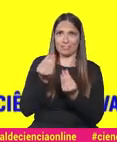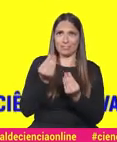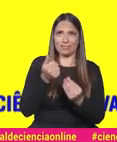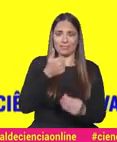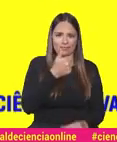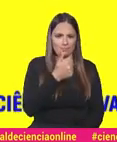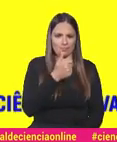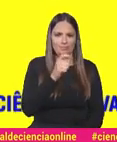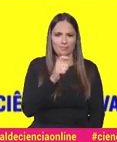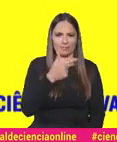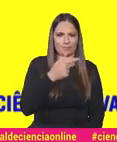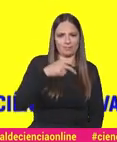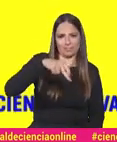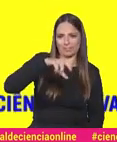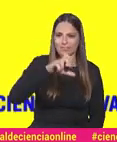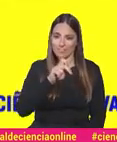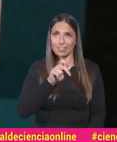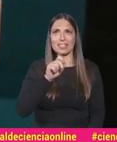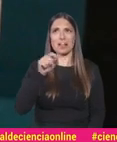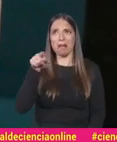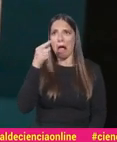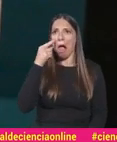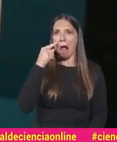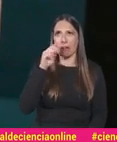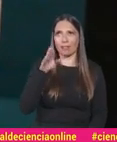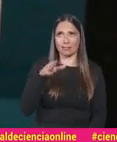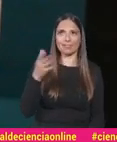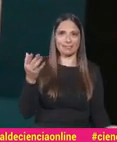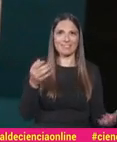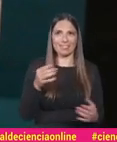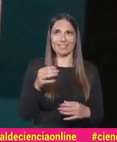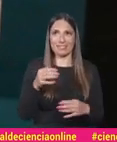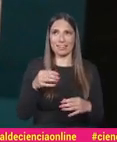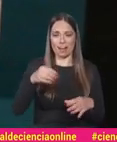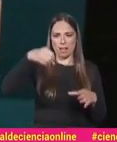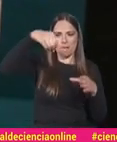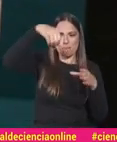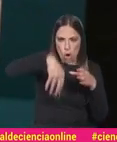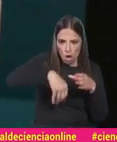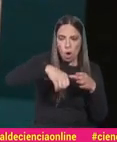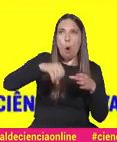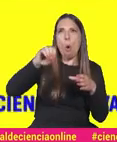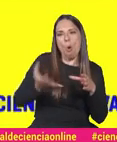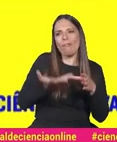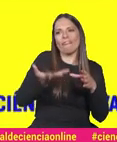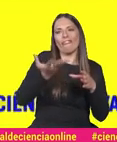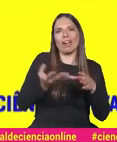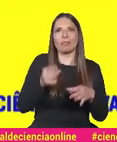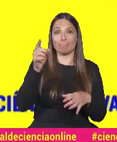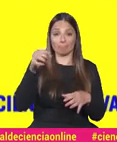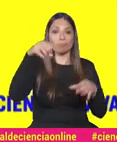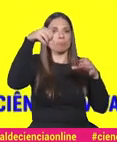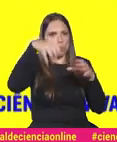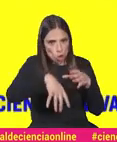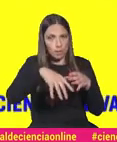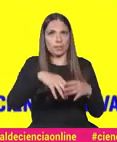petanca. Ora, Reginaldo, estou a ver que aconteceu. Muito bem, Reginaldo. E acha que ela afunda ou flutua? Essa vai afundar, seguramente.